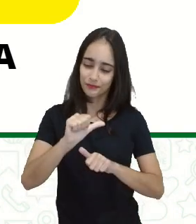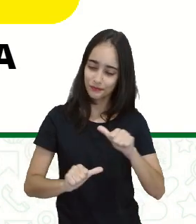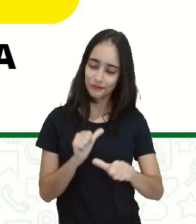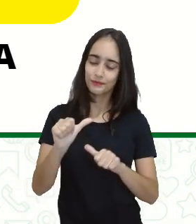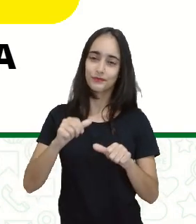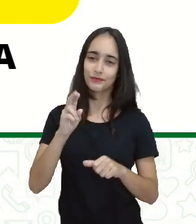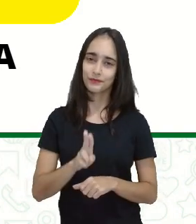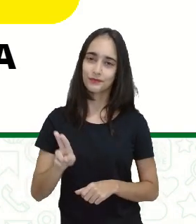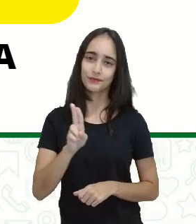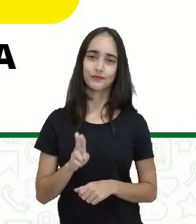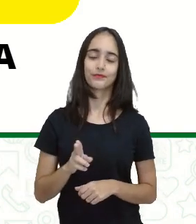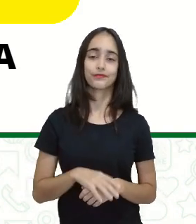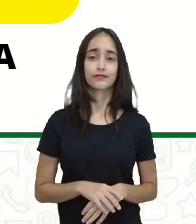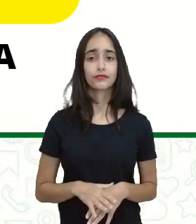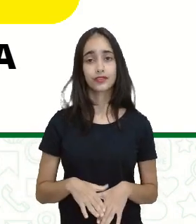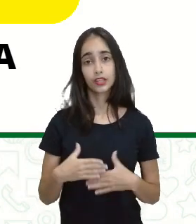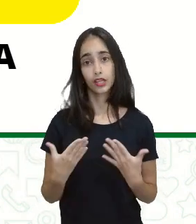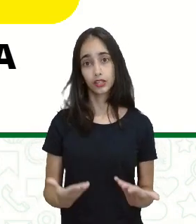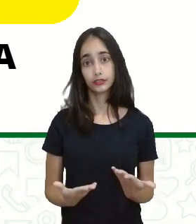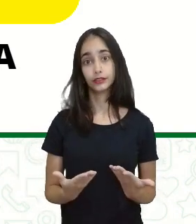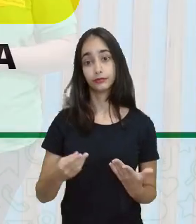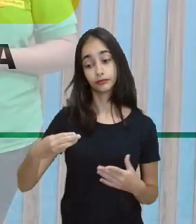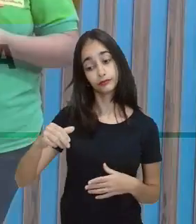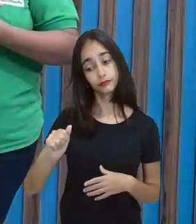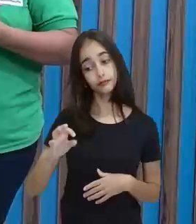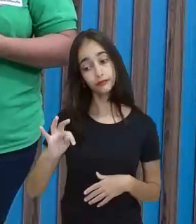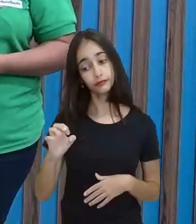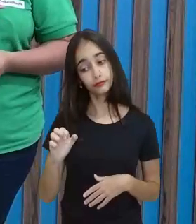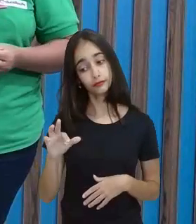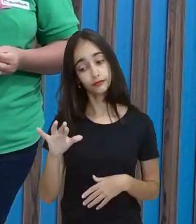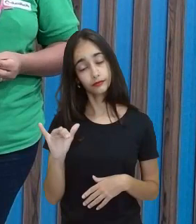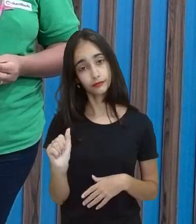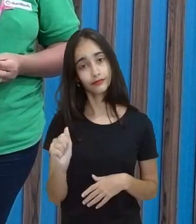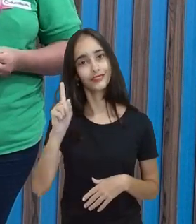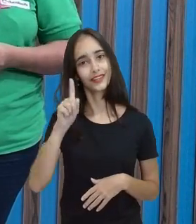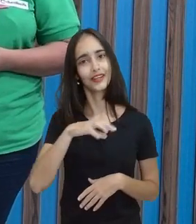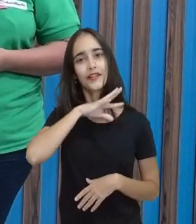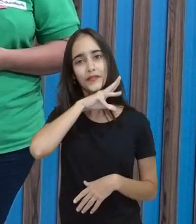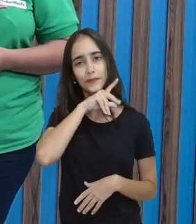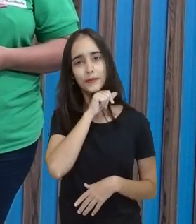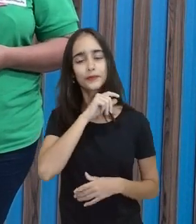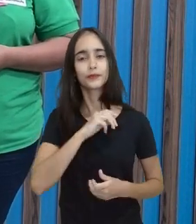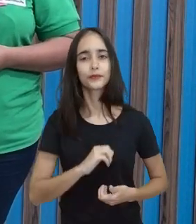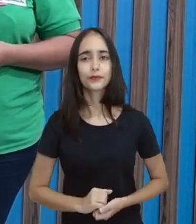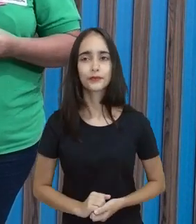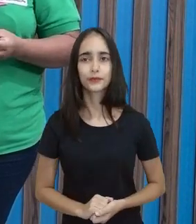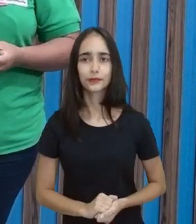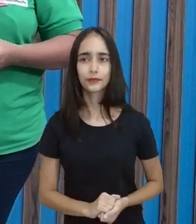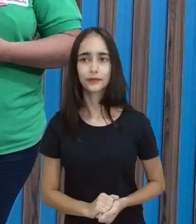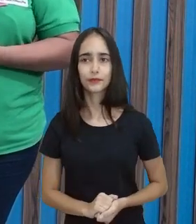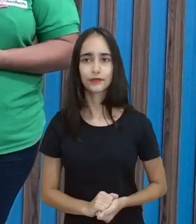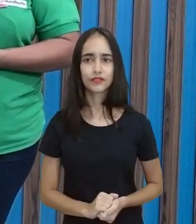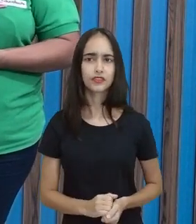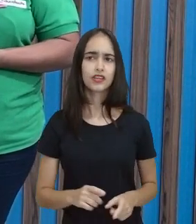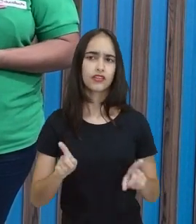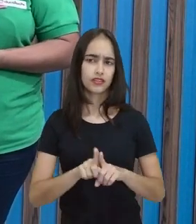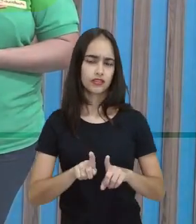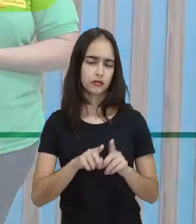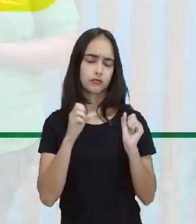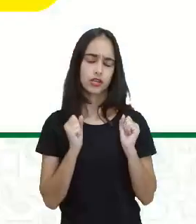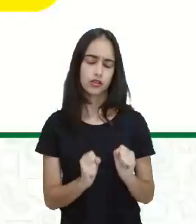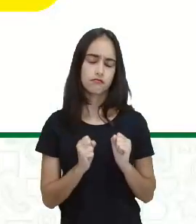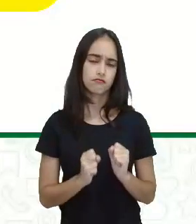a matéria-prima deste tecido, ela é de origem animal. E também pode ser de origem